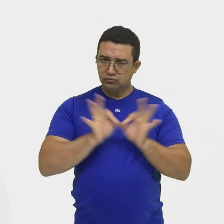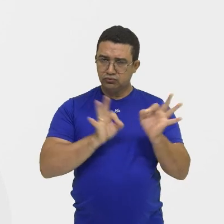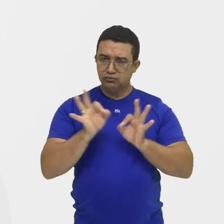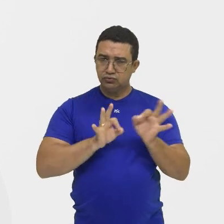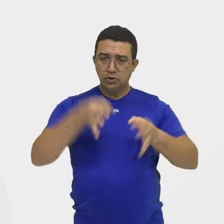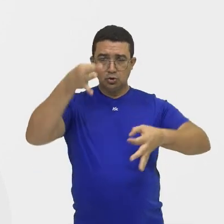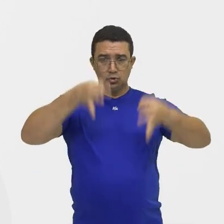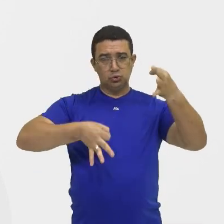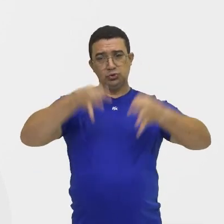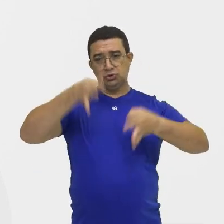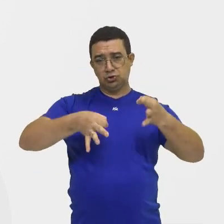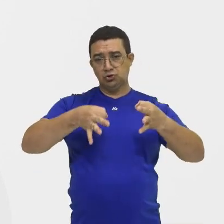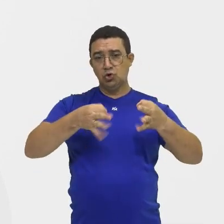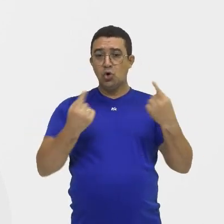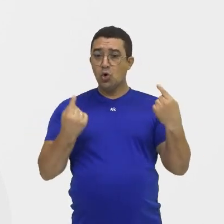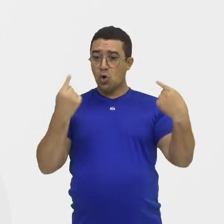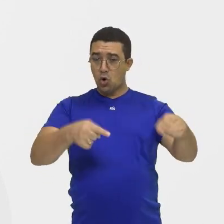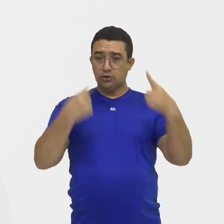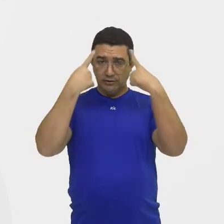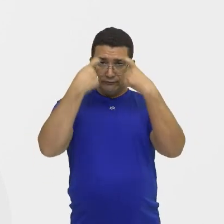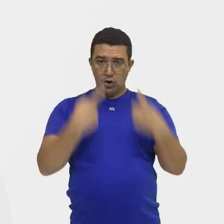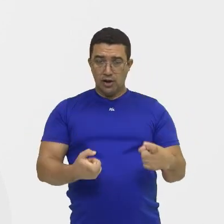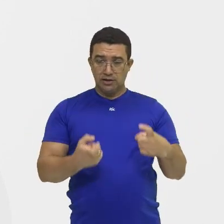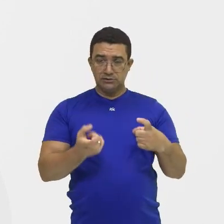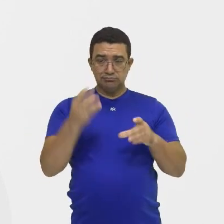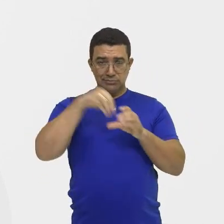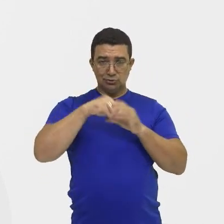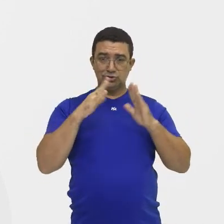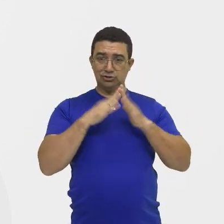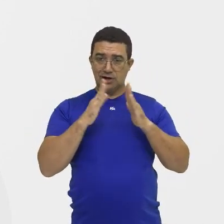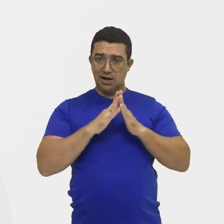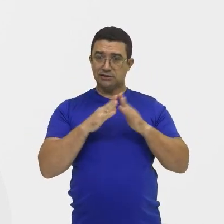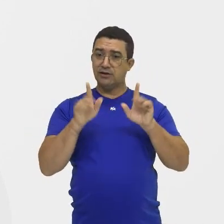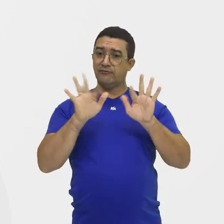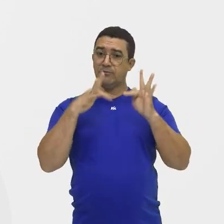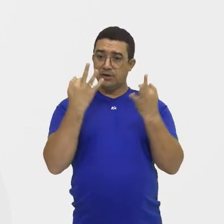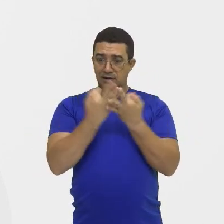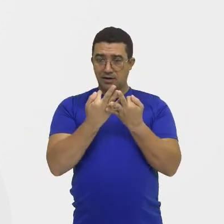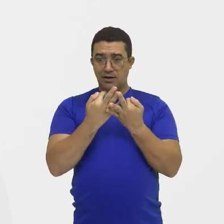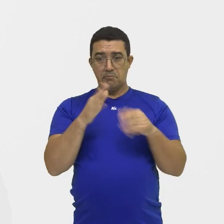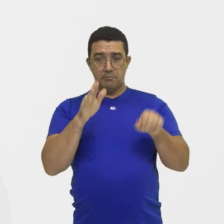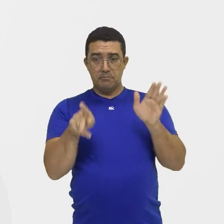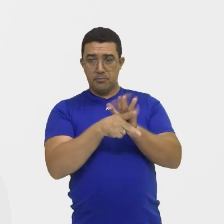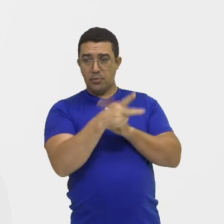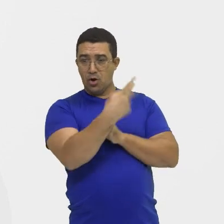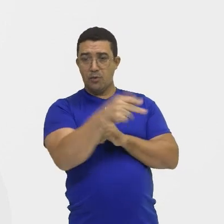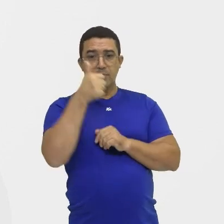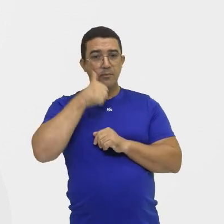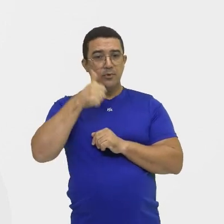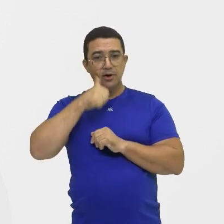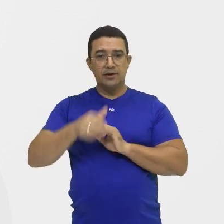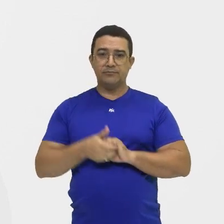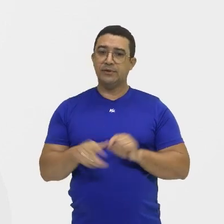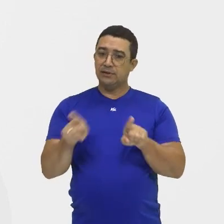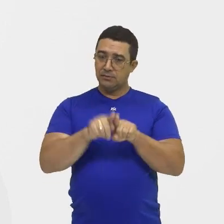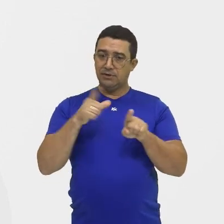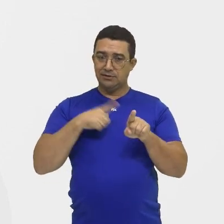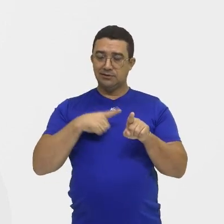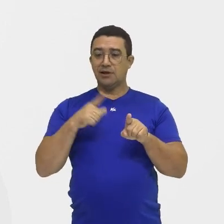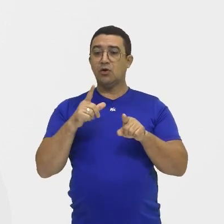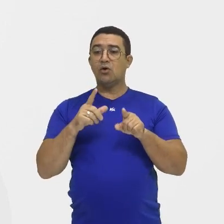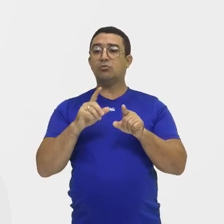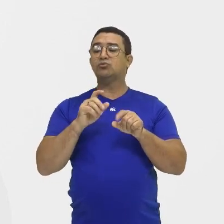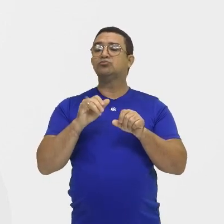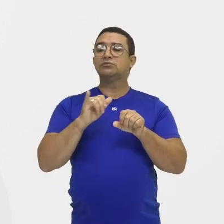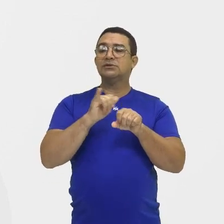violência doméstica e familiar da mulher. Terceiro, estabelecer medidas de assistência e proteção à mulher que